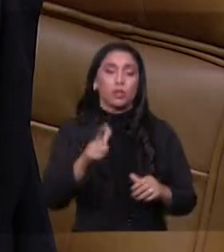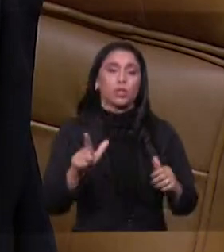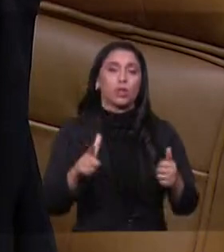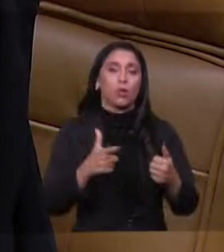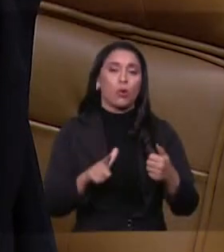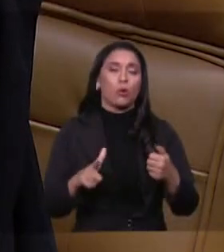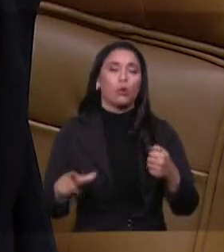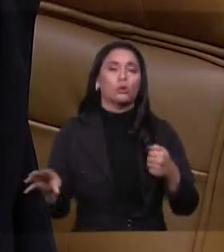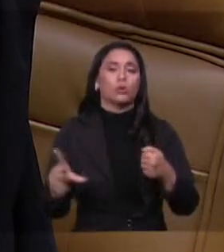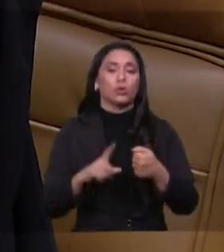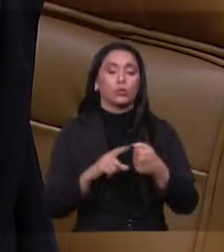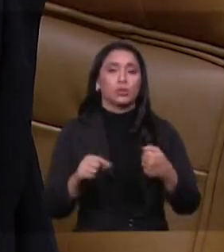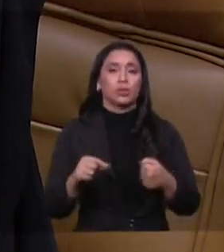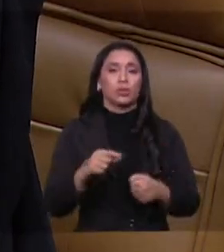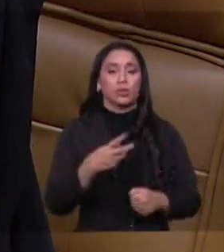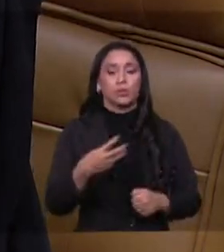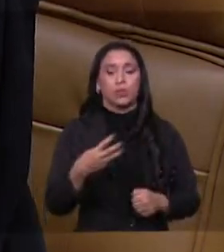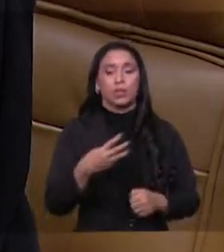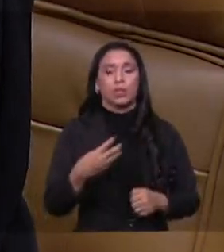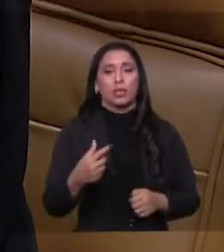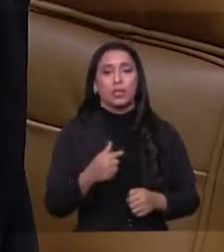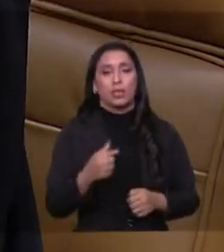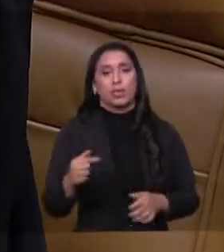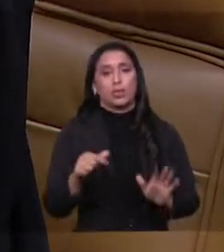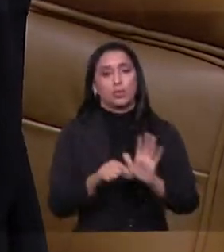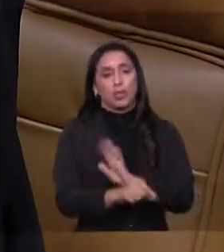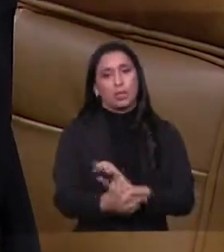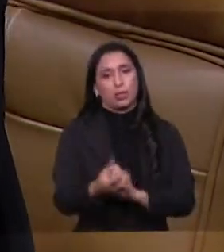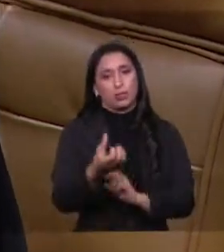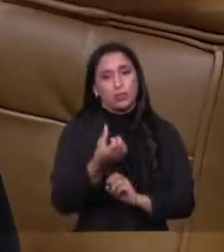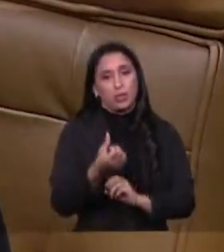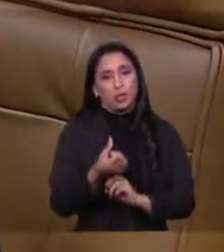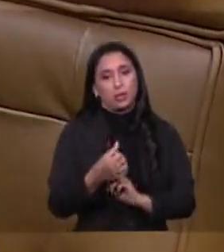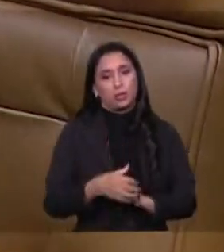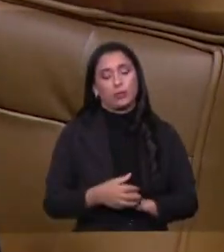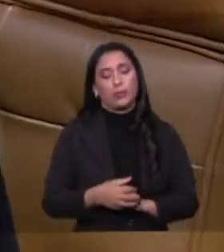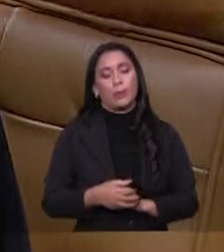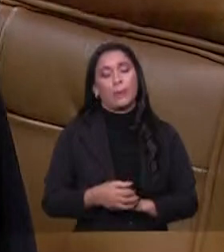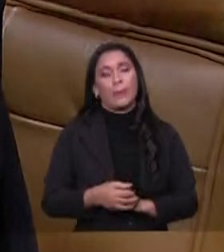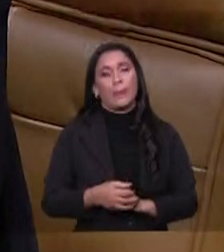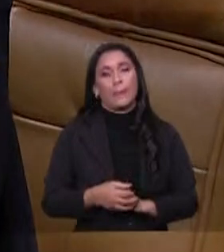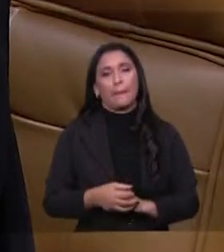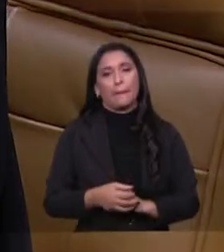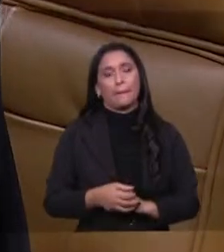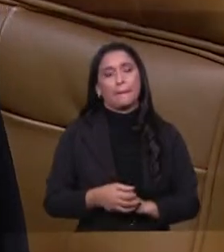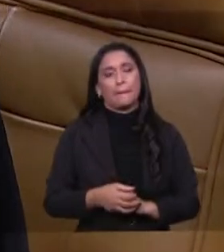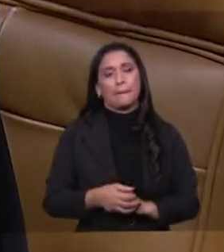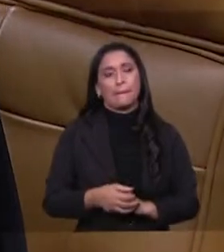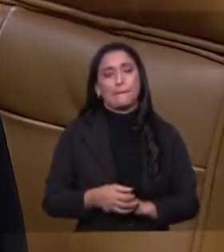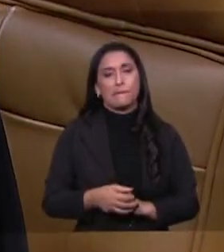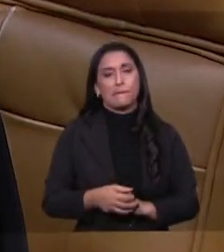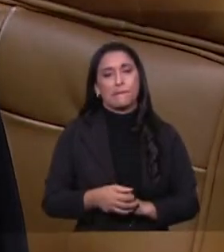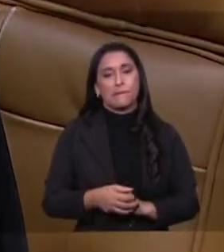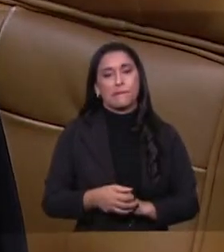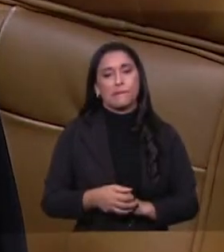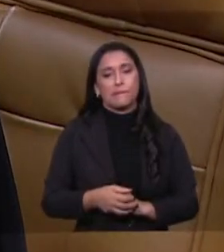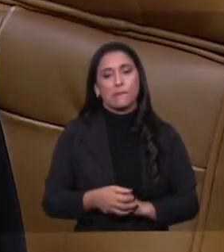constitucionais, como o artigo 37, parágrafo 6º. Nesse aspecto,